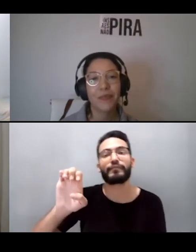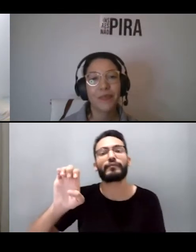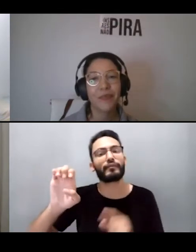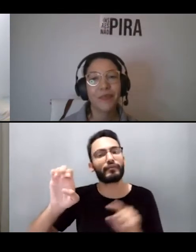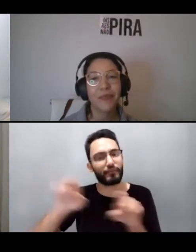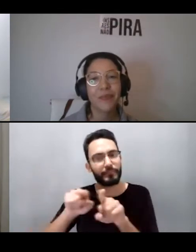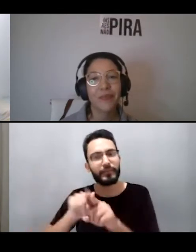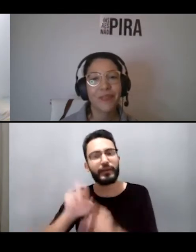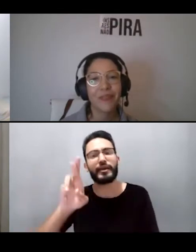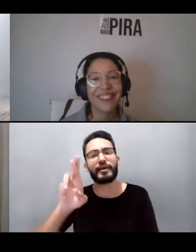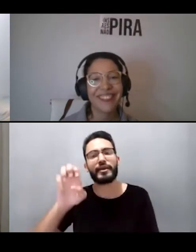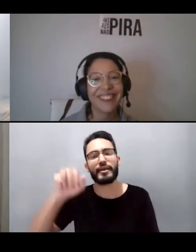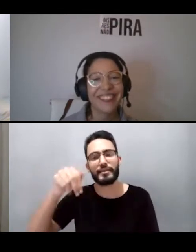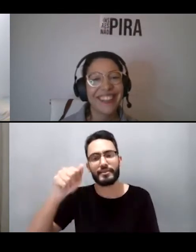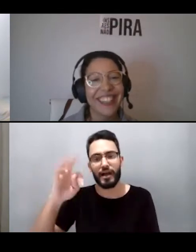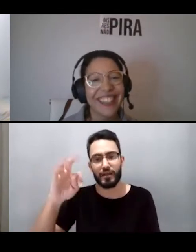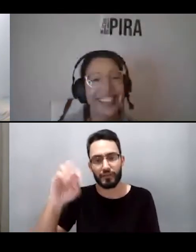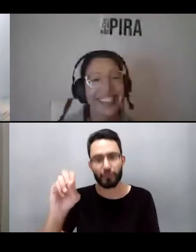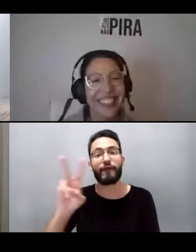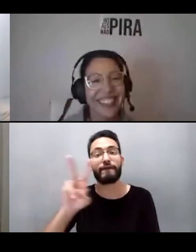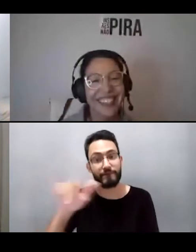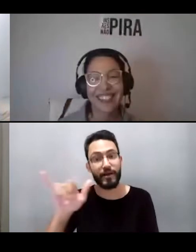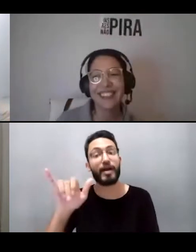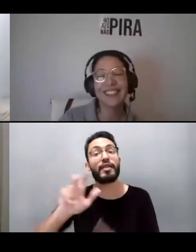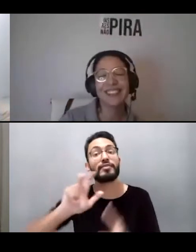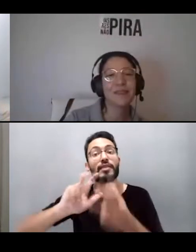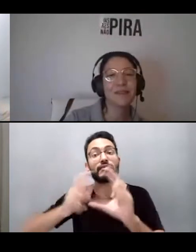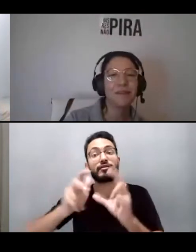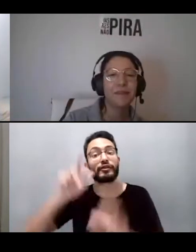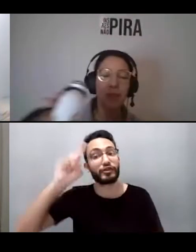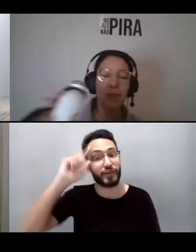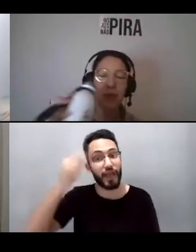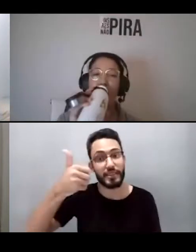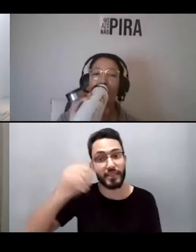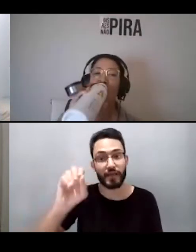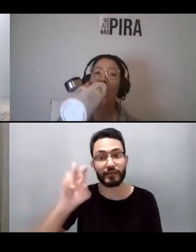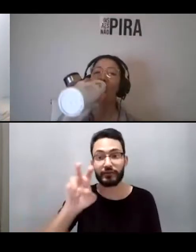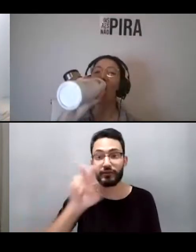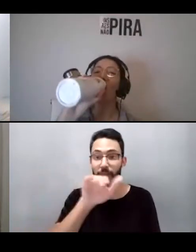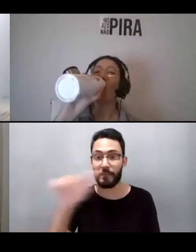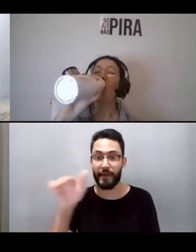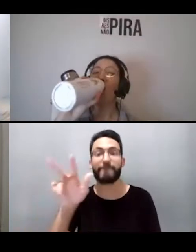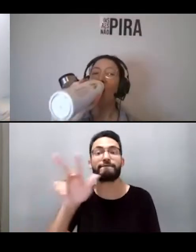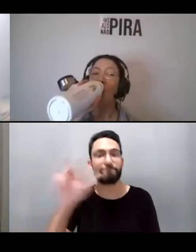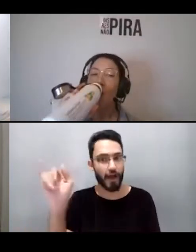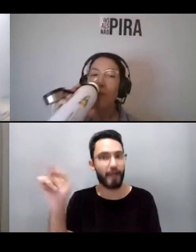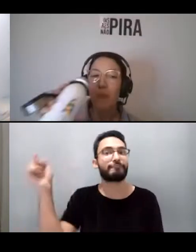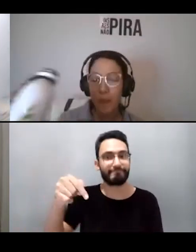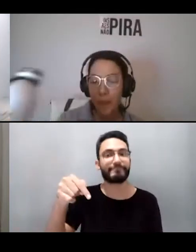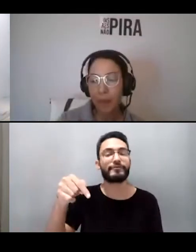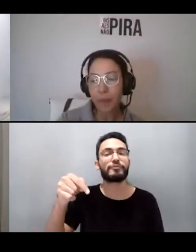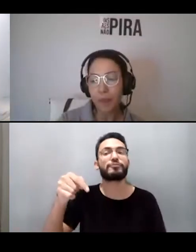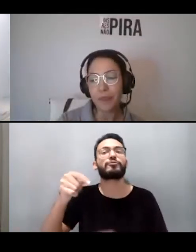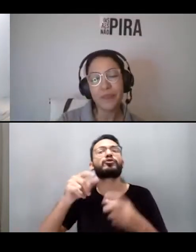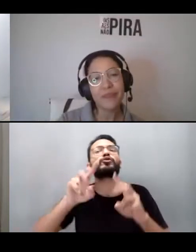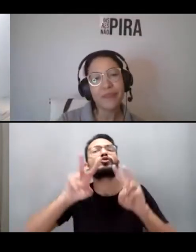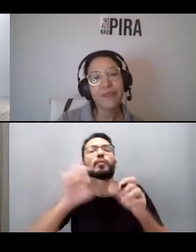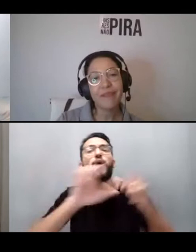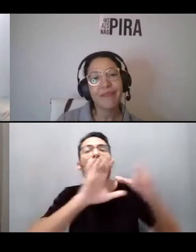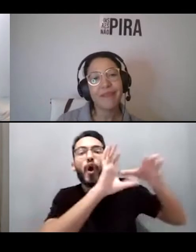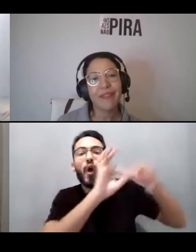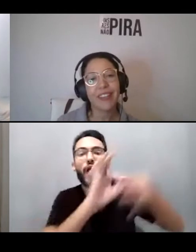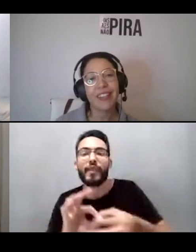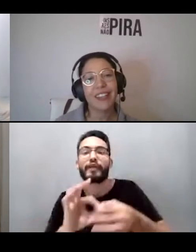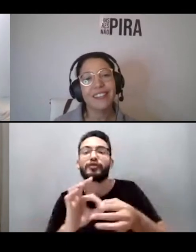vou puxar para a palestra do Renato. Renato vai estar aqui no TDC no dia 10, às 5h30, e ele vai falar sobre todo o contexto é único, mas o que eles